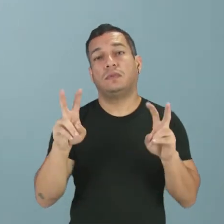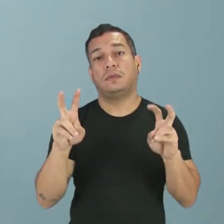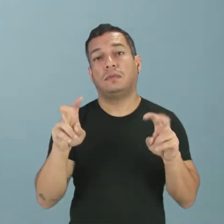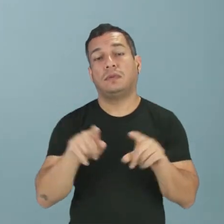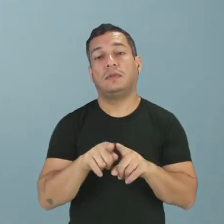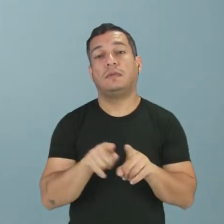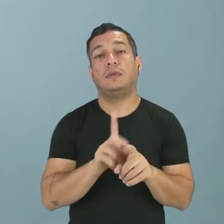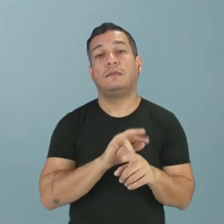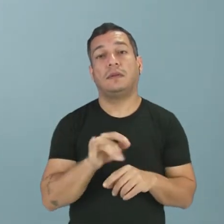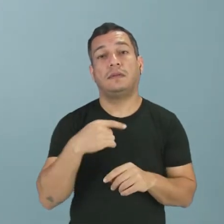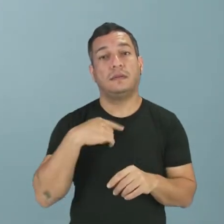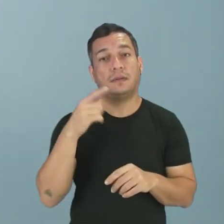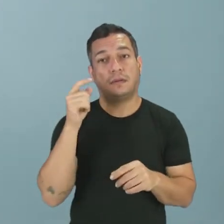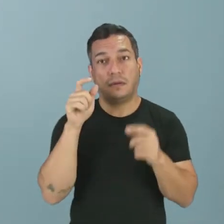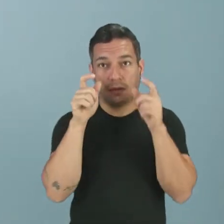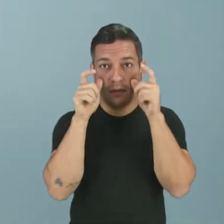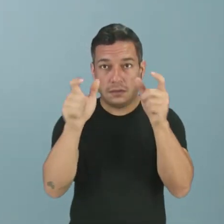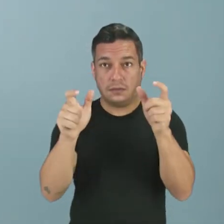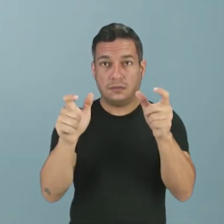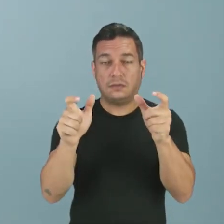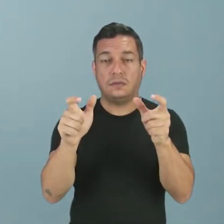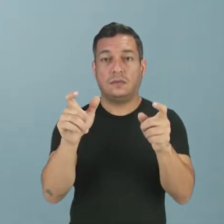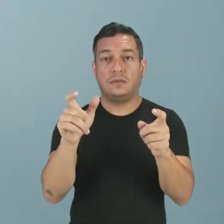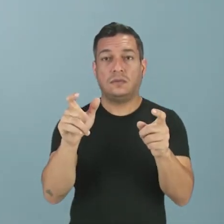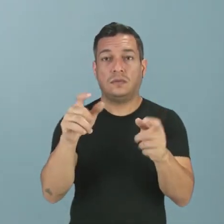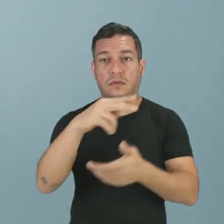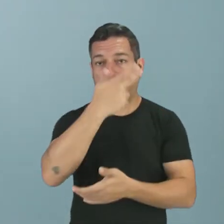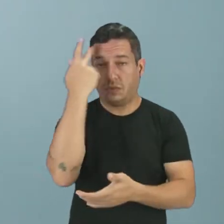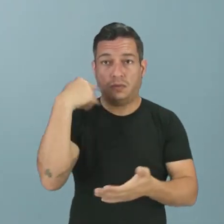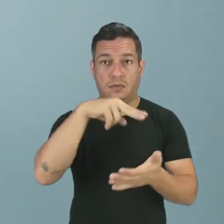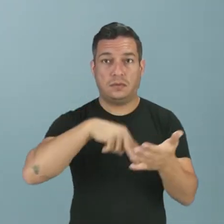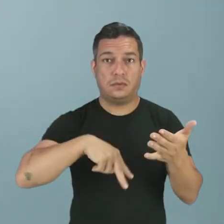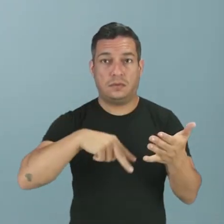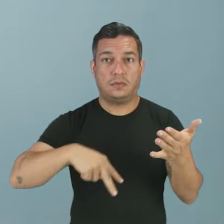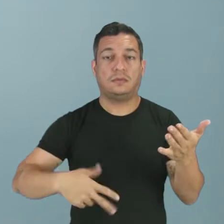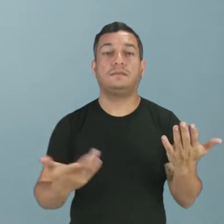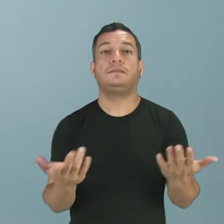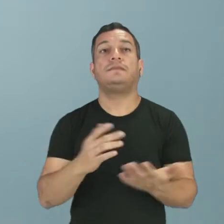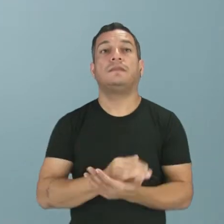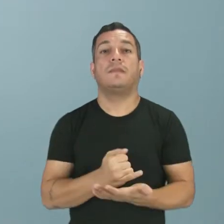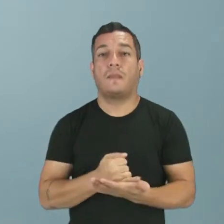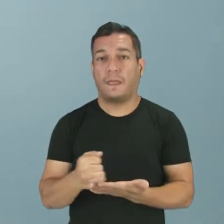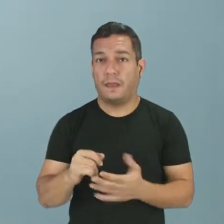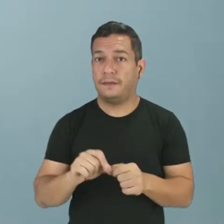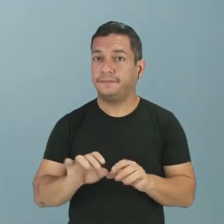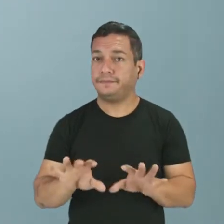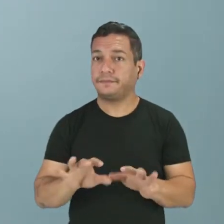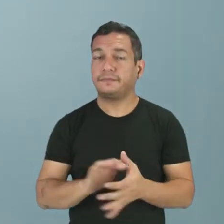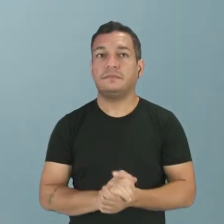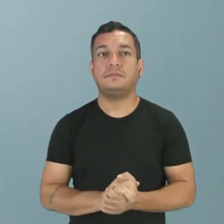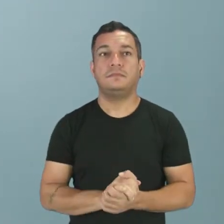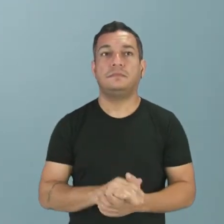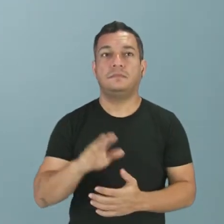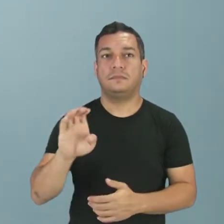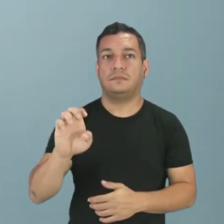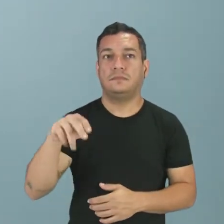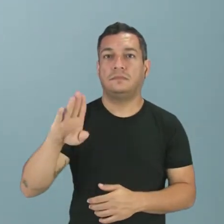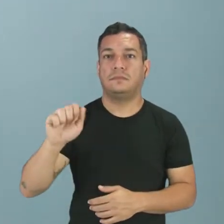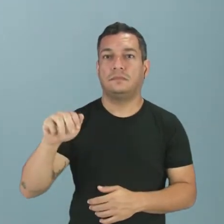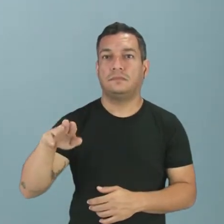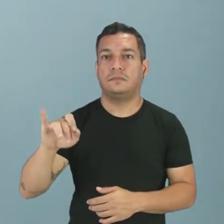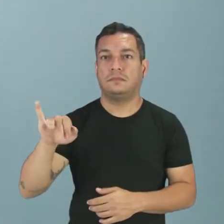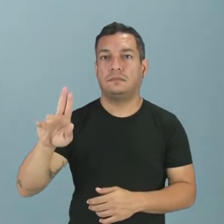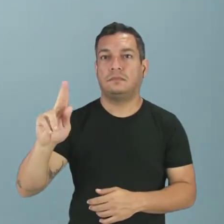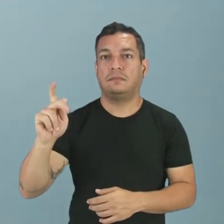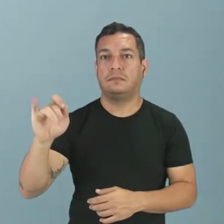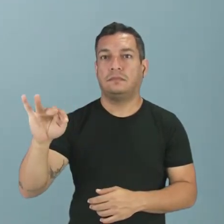vai buscar prender a atenção do leitor àquele assunto. Na introdução, ele vai fazer isso. Lá no encaminhamento, ele